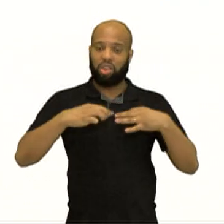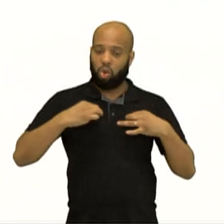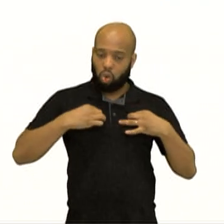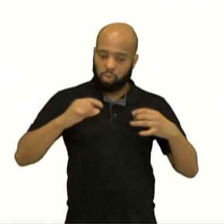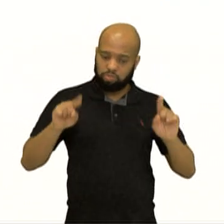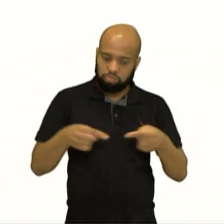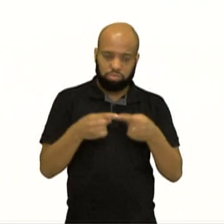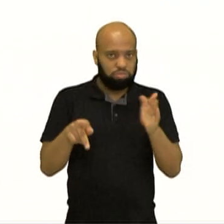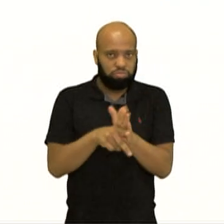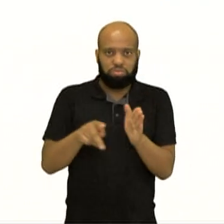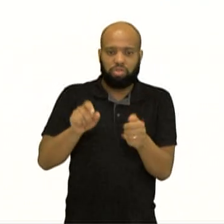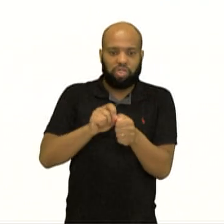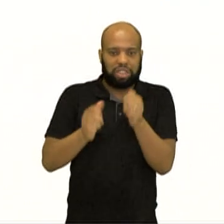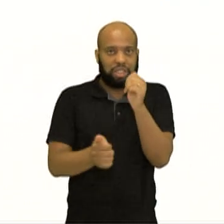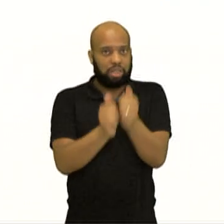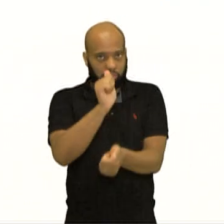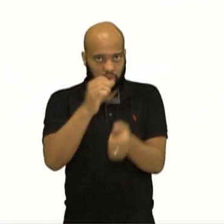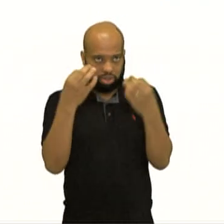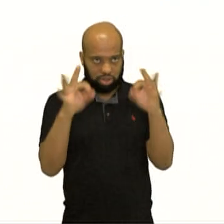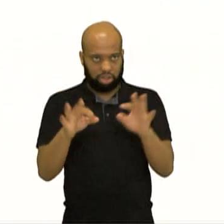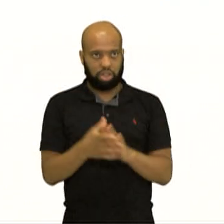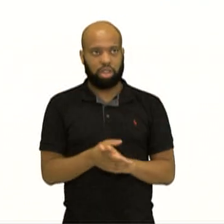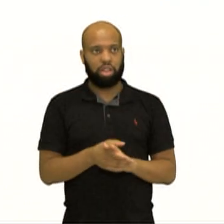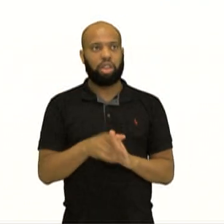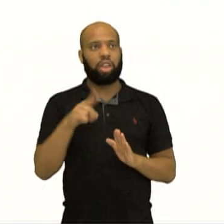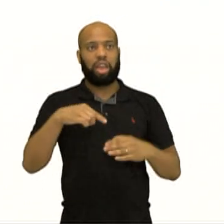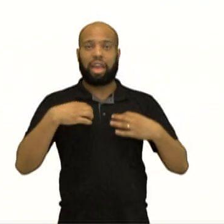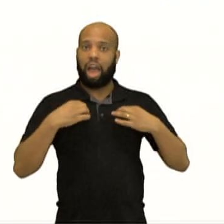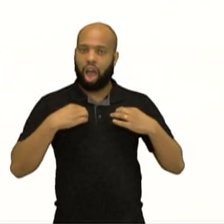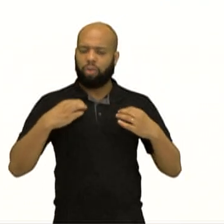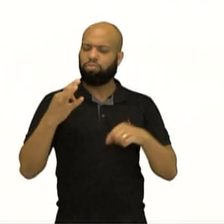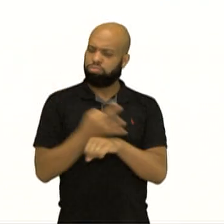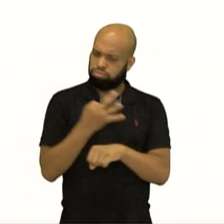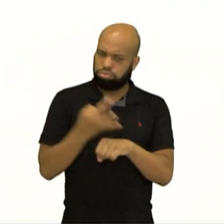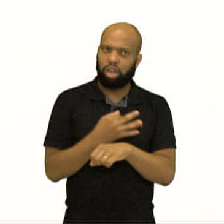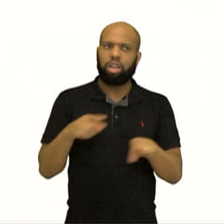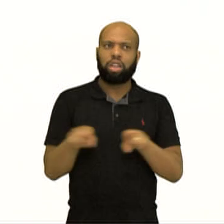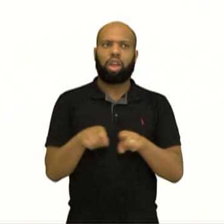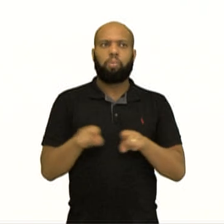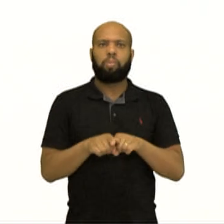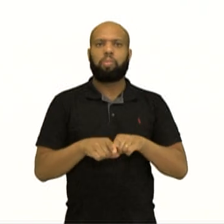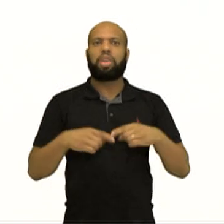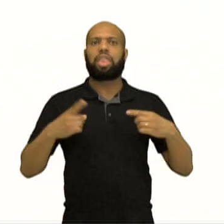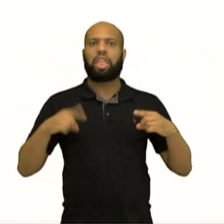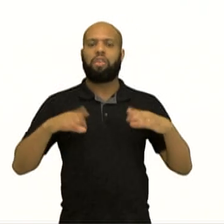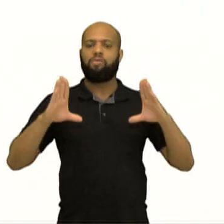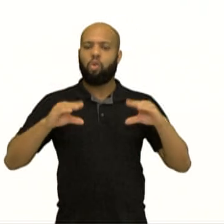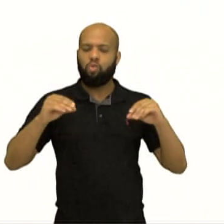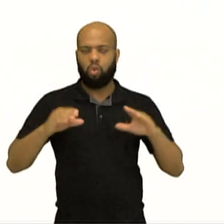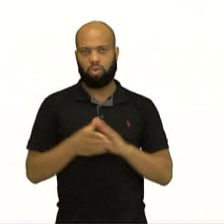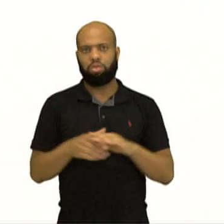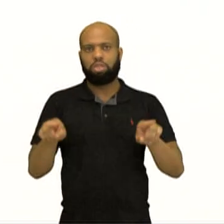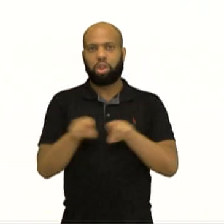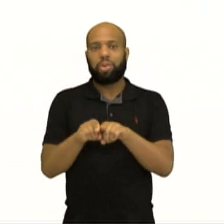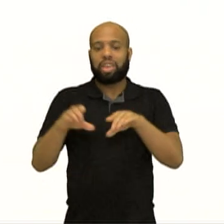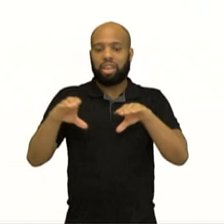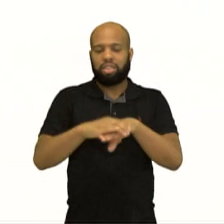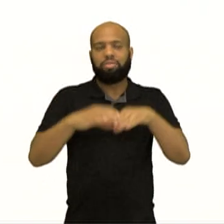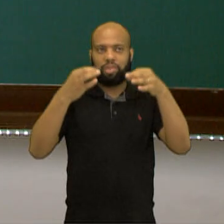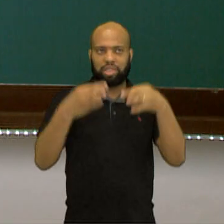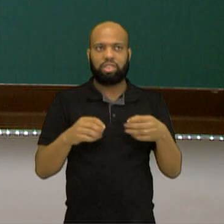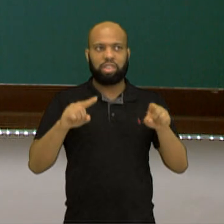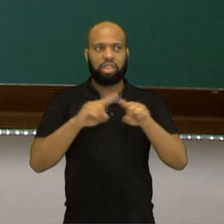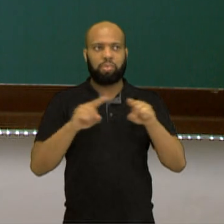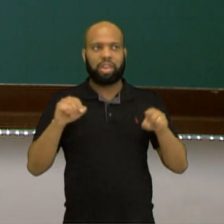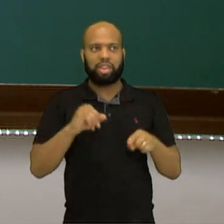calçado adequado. Que são calças resistentes, né, e folgadas, calçados específicos. Professora, mas a calça jeans, se